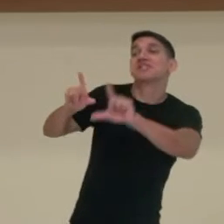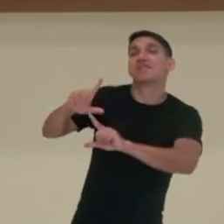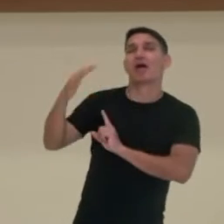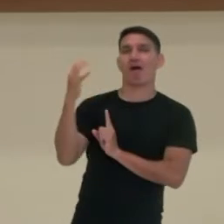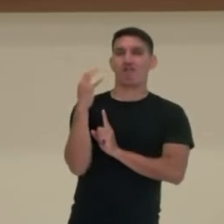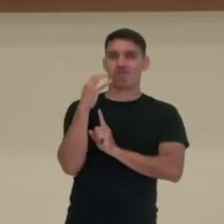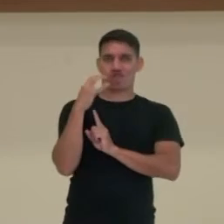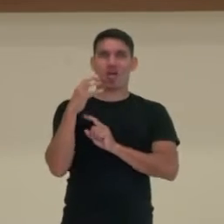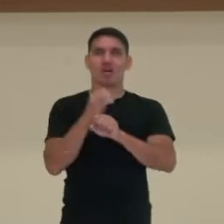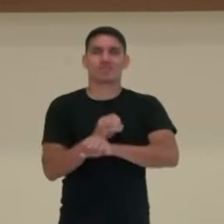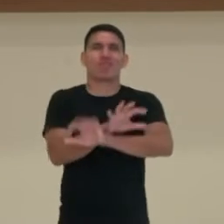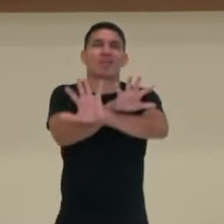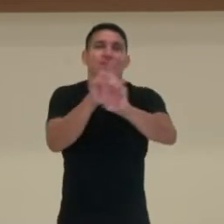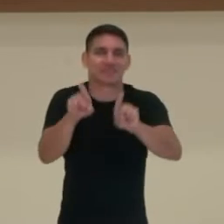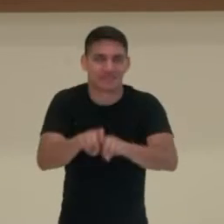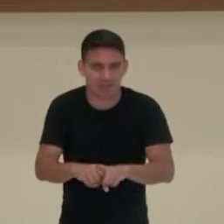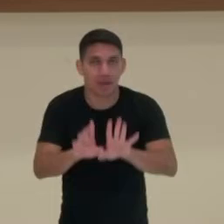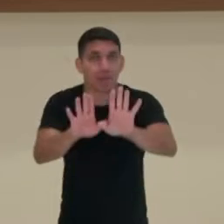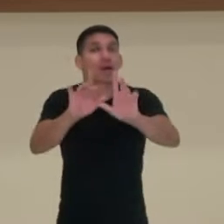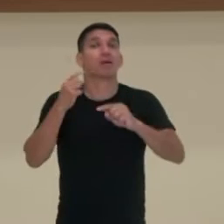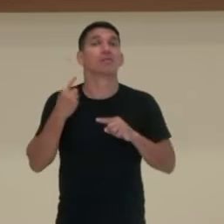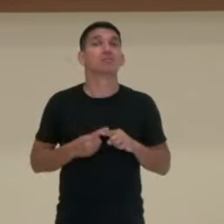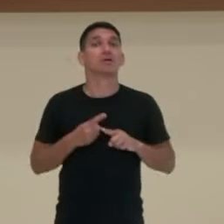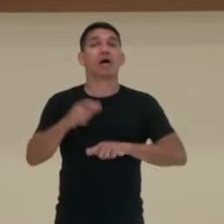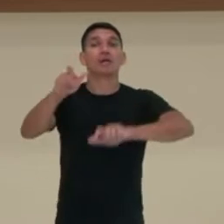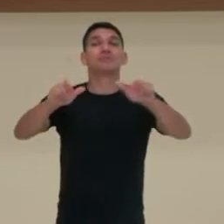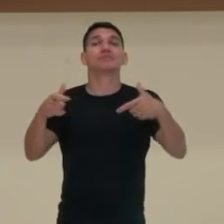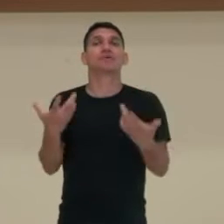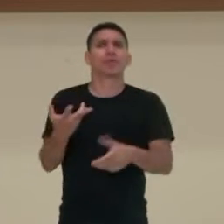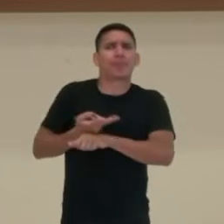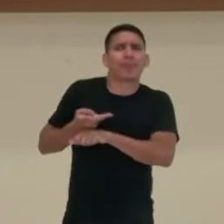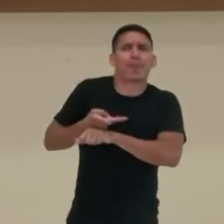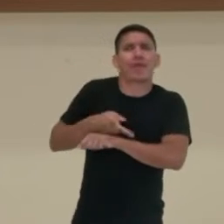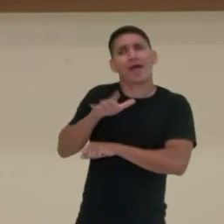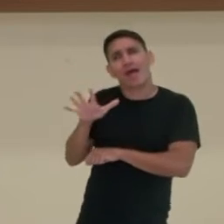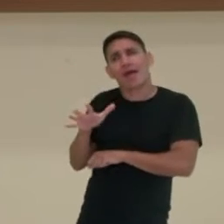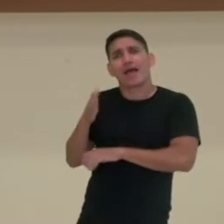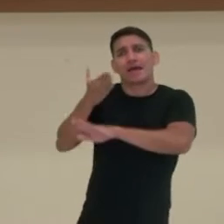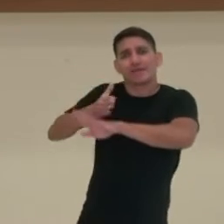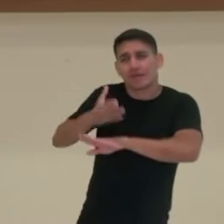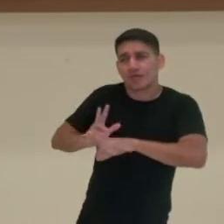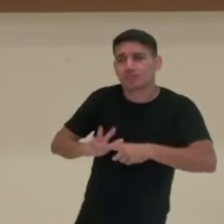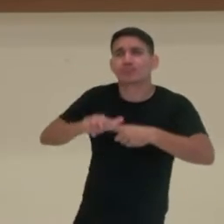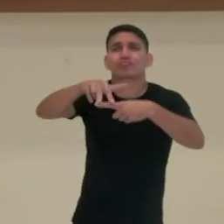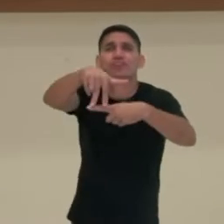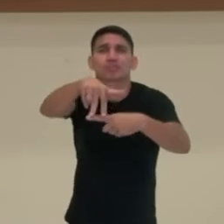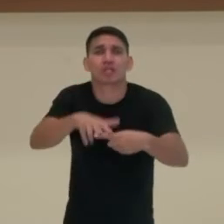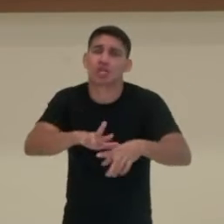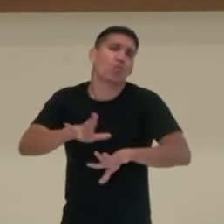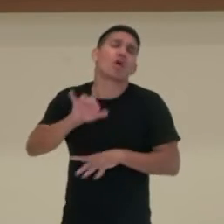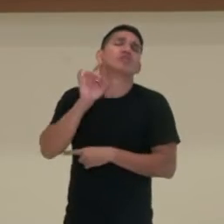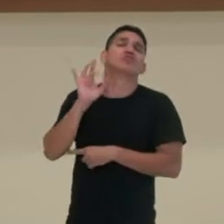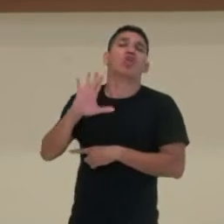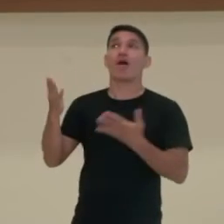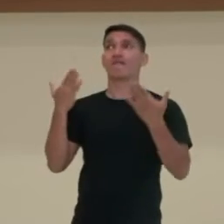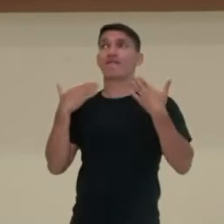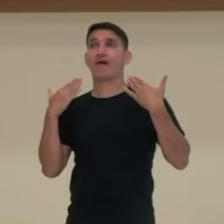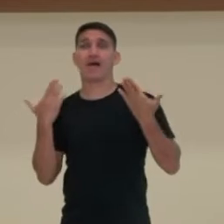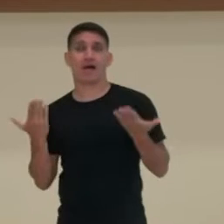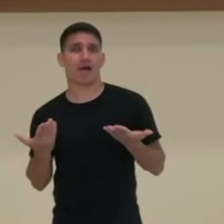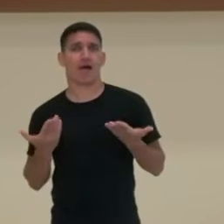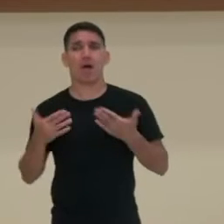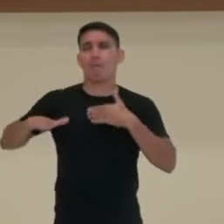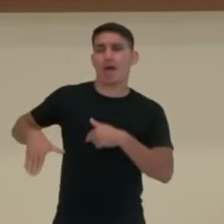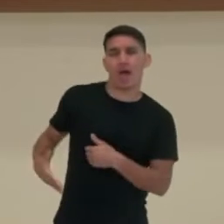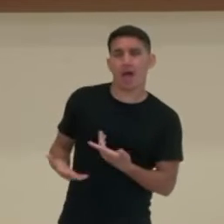da mídia também, né? Mas por que as pessoas deveriam buscar essa ginástica de condicionamento? Não só para ir para o verão, para a piscina, para a praia, muito